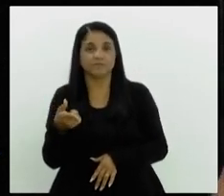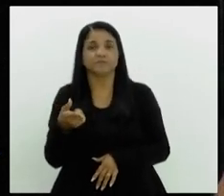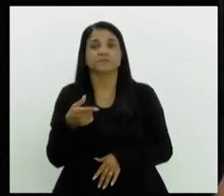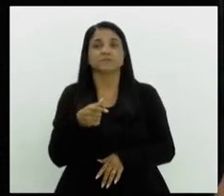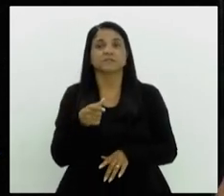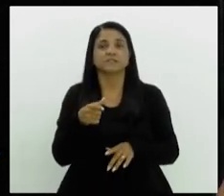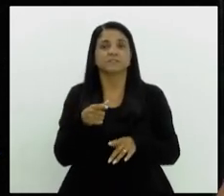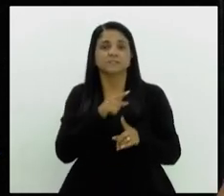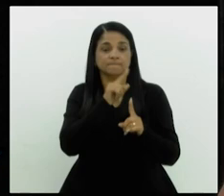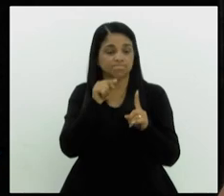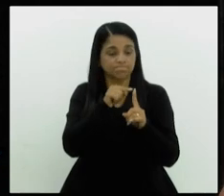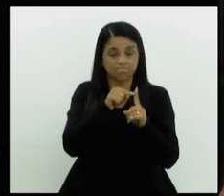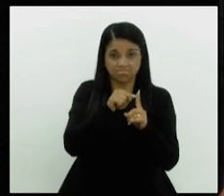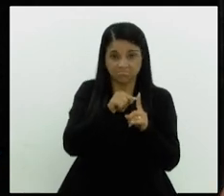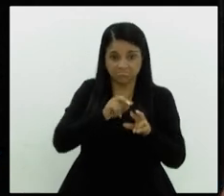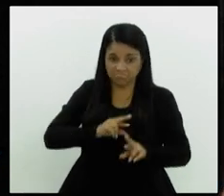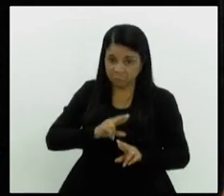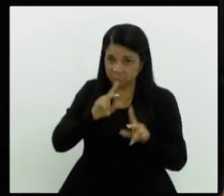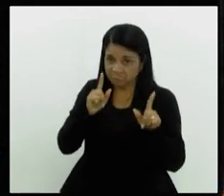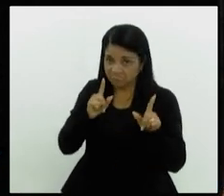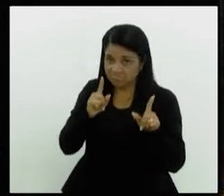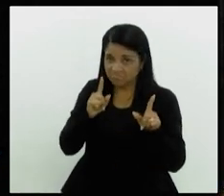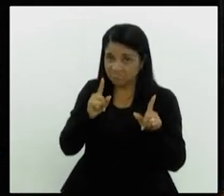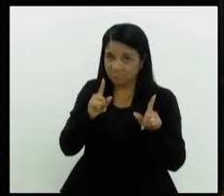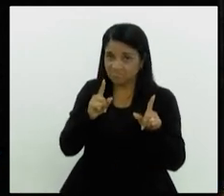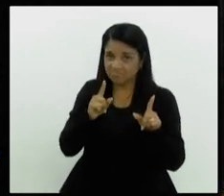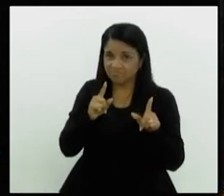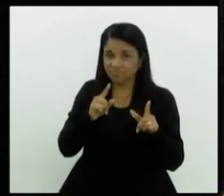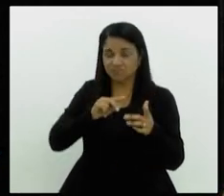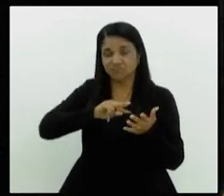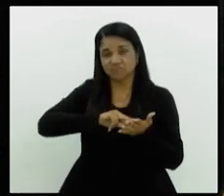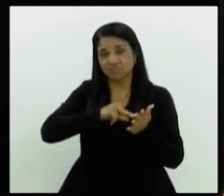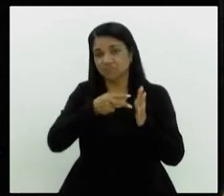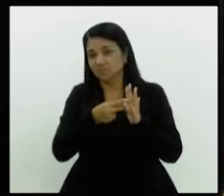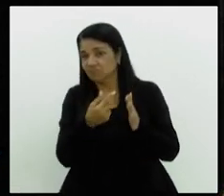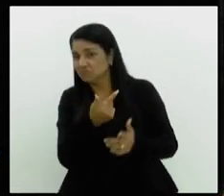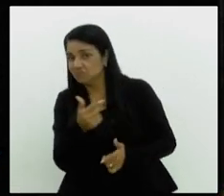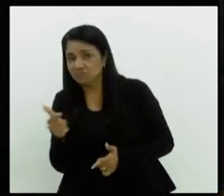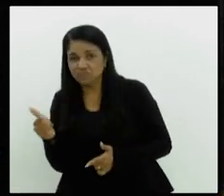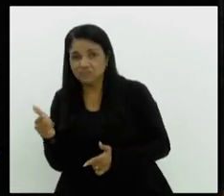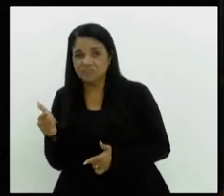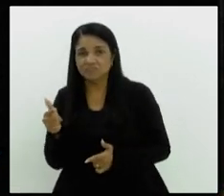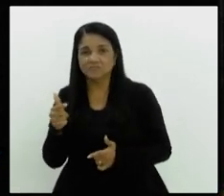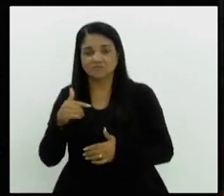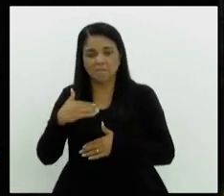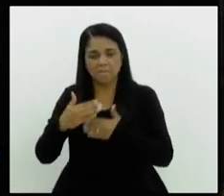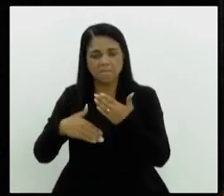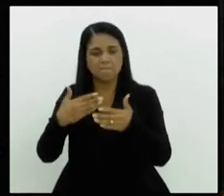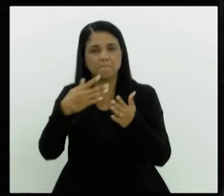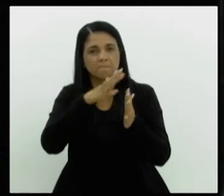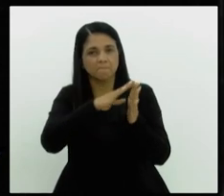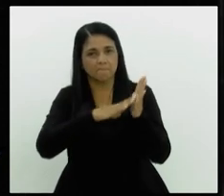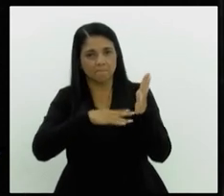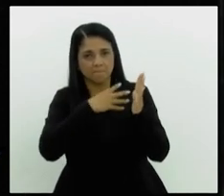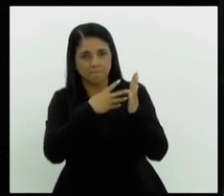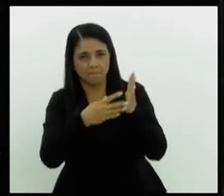isso, se a intenção não fosse esta, não faria nenhum sentido eles quererem avançar com uma